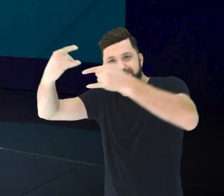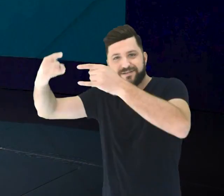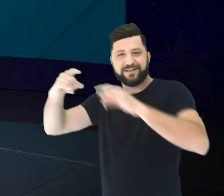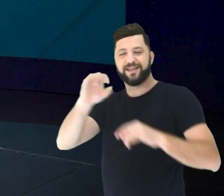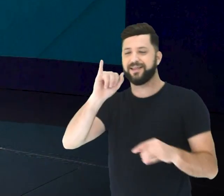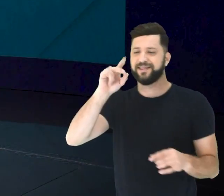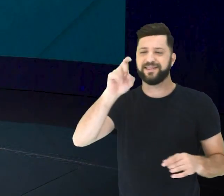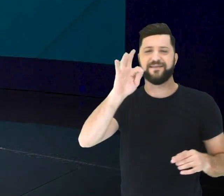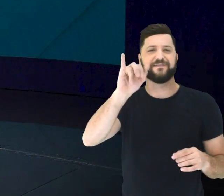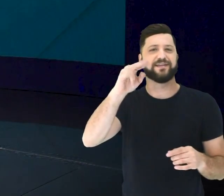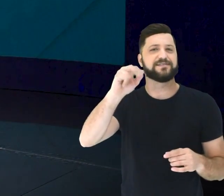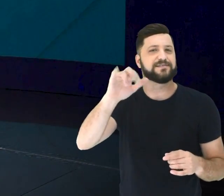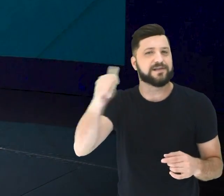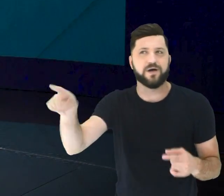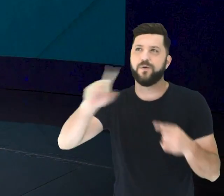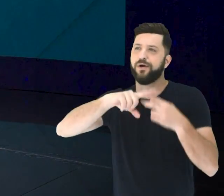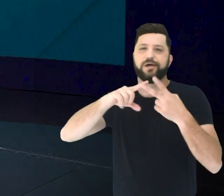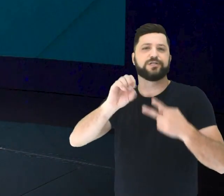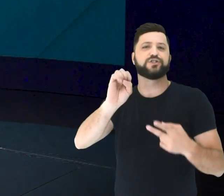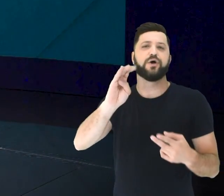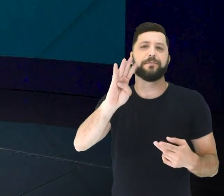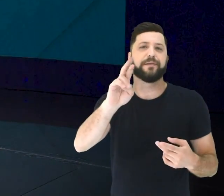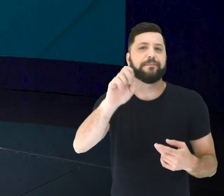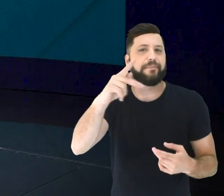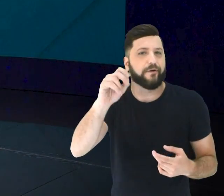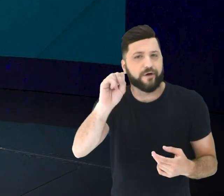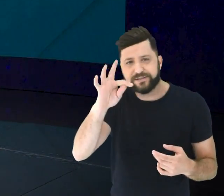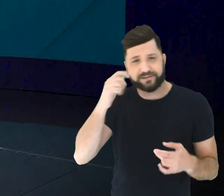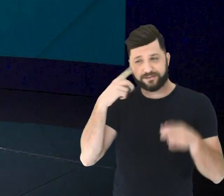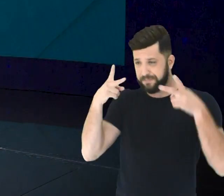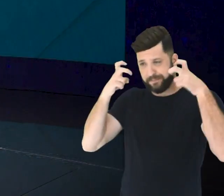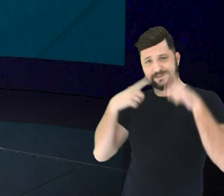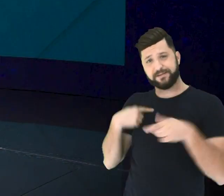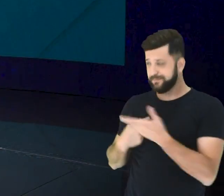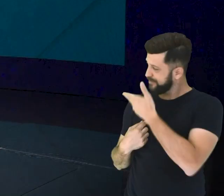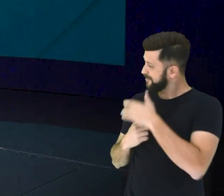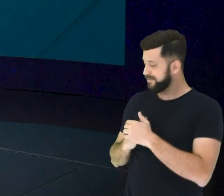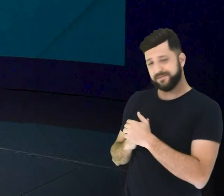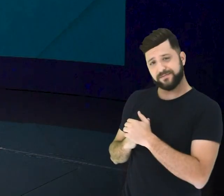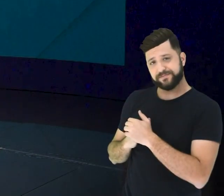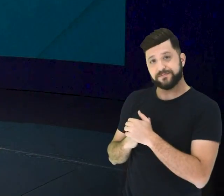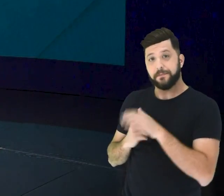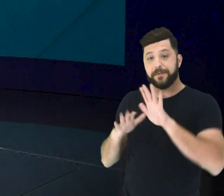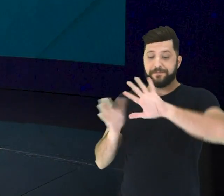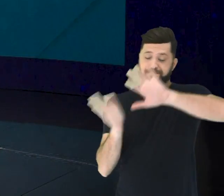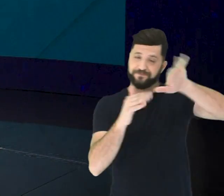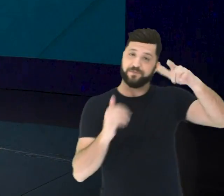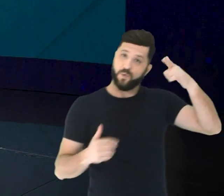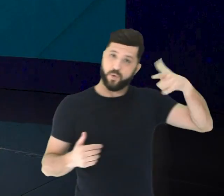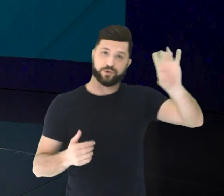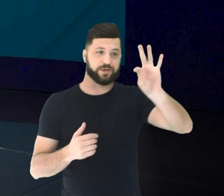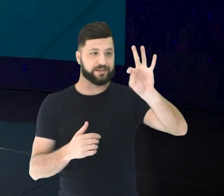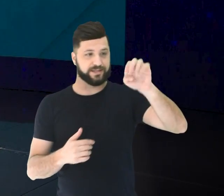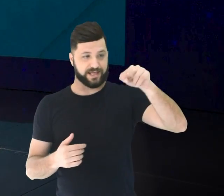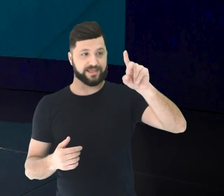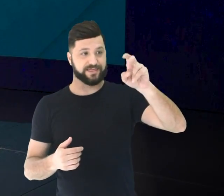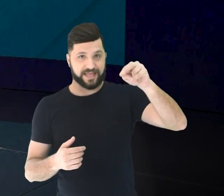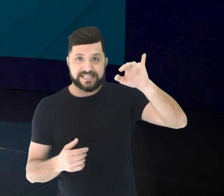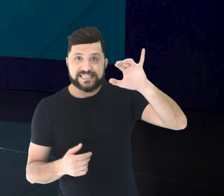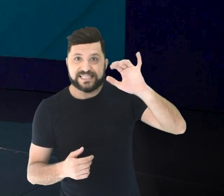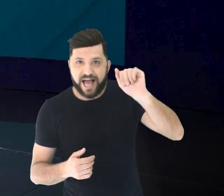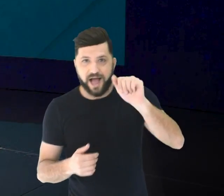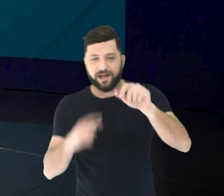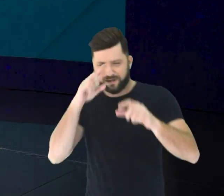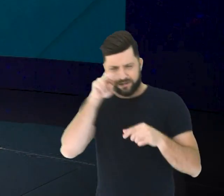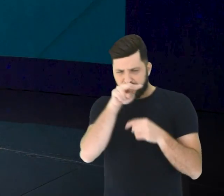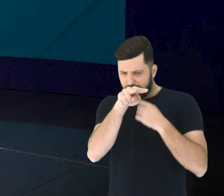de indefinição com barra sobrepostas tá já quando a gente olha para um ciclo de tendência a uma tendência à formação